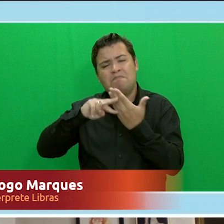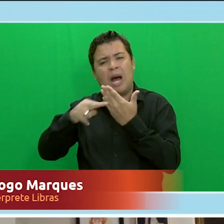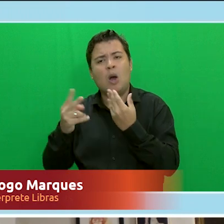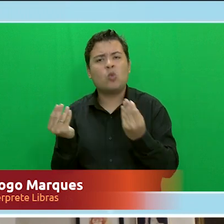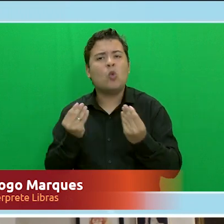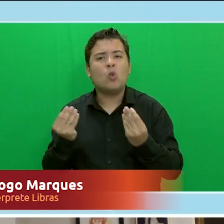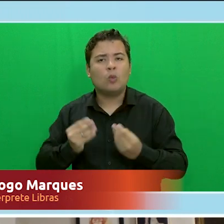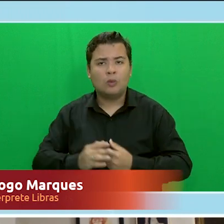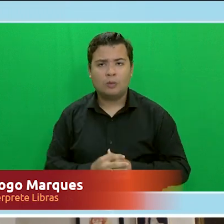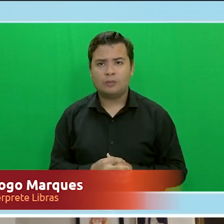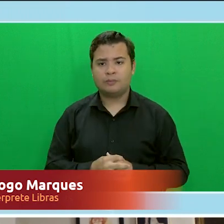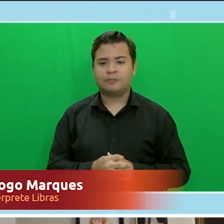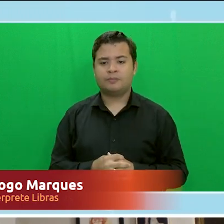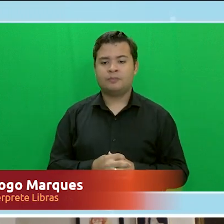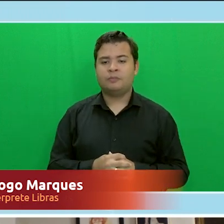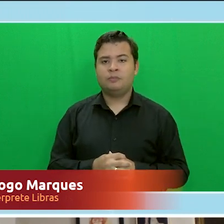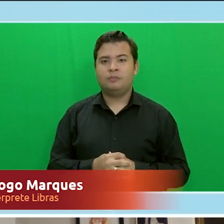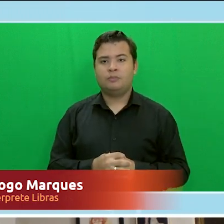população?